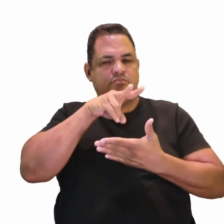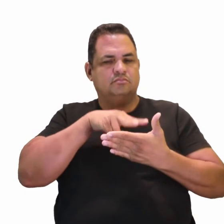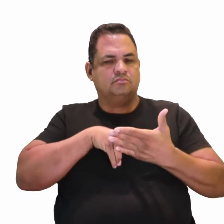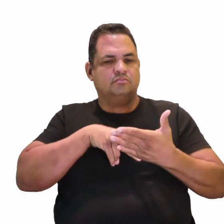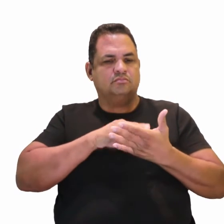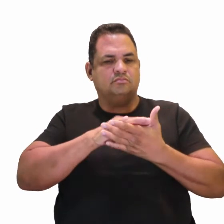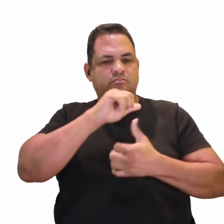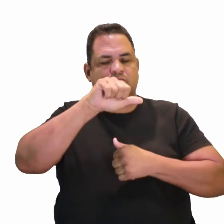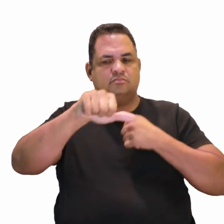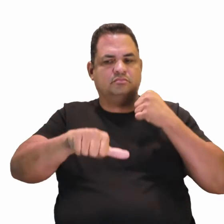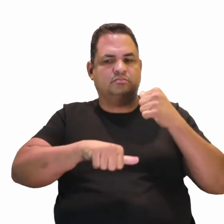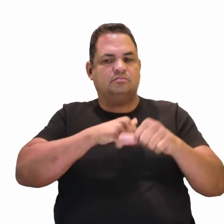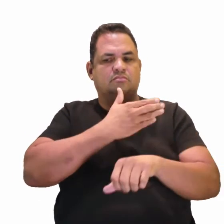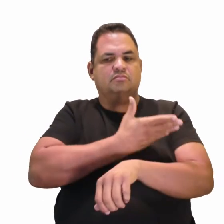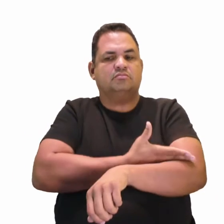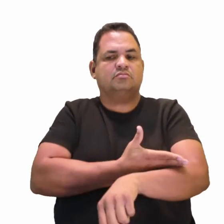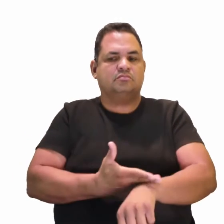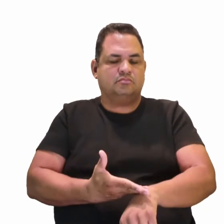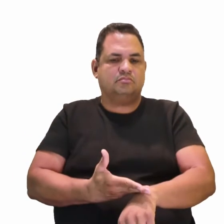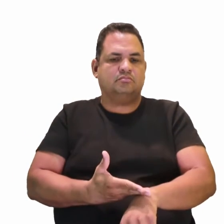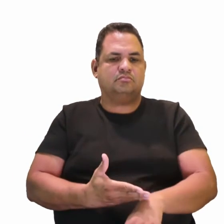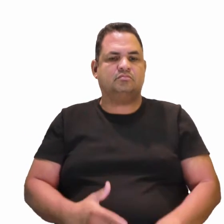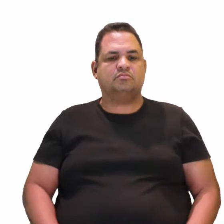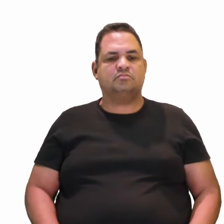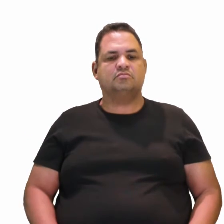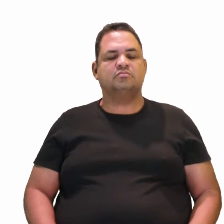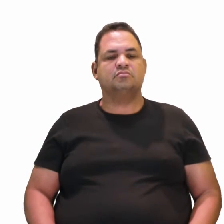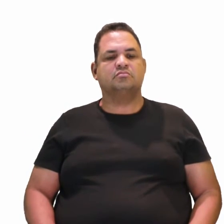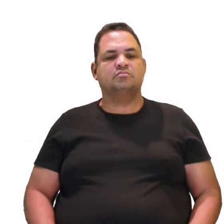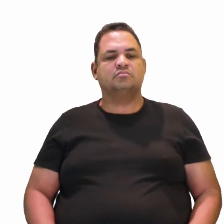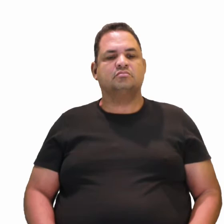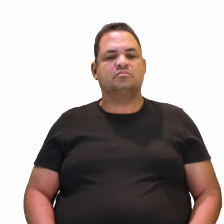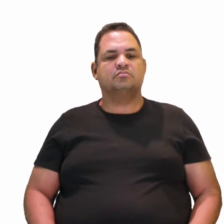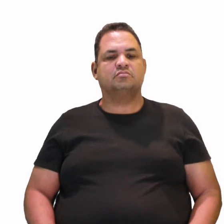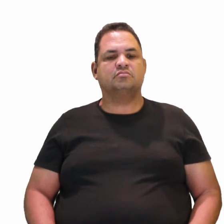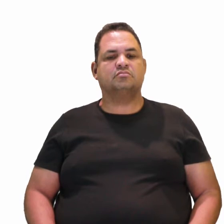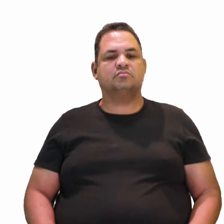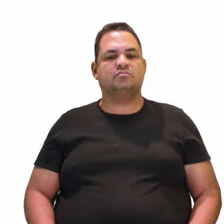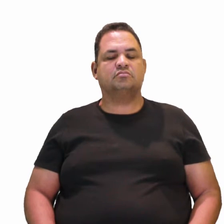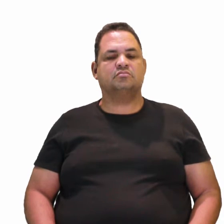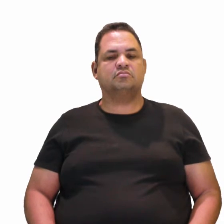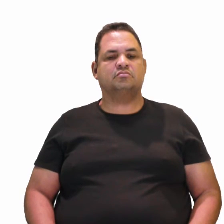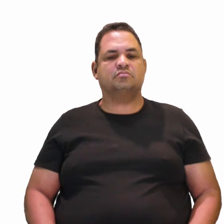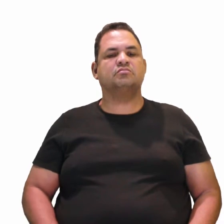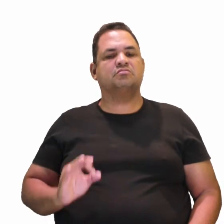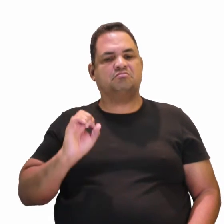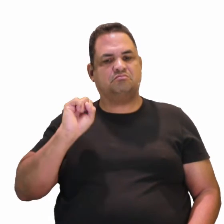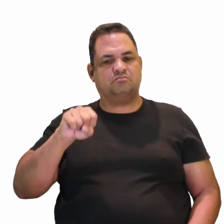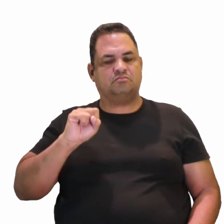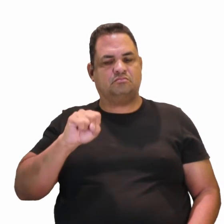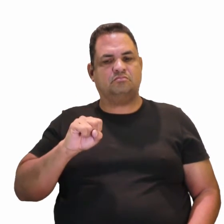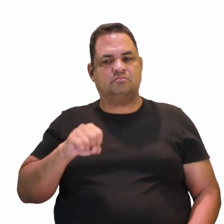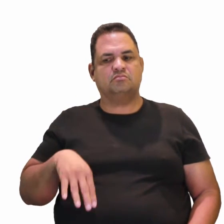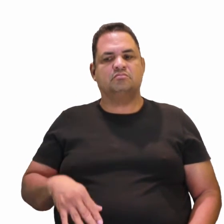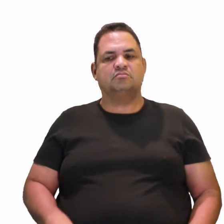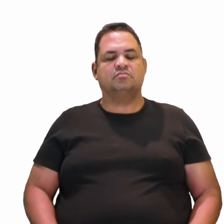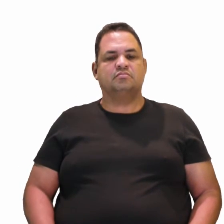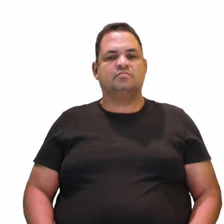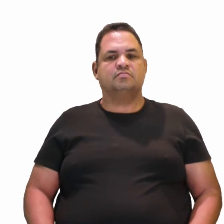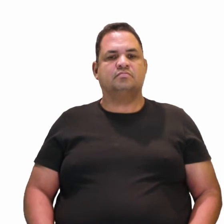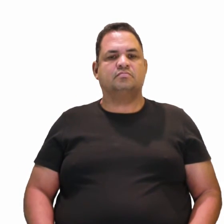os leitores a mudar seus hábitos. Com certeza aquele texto